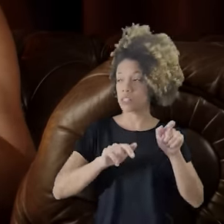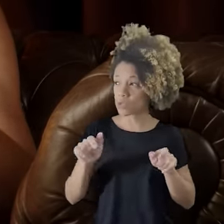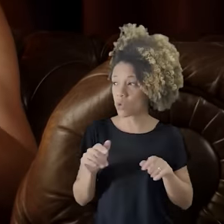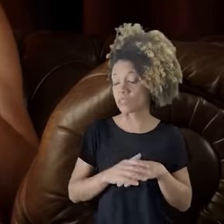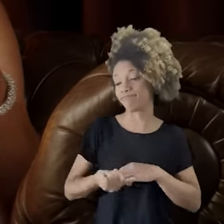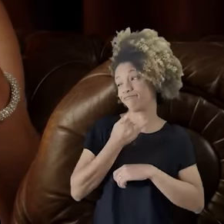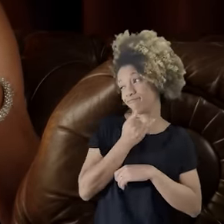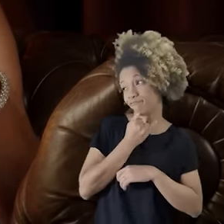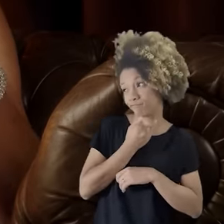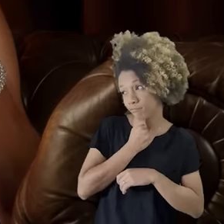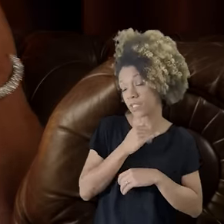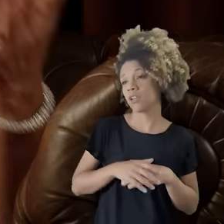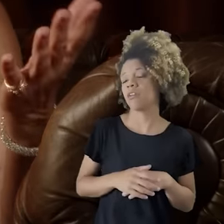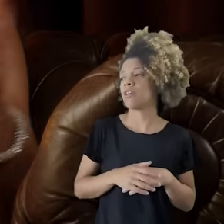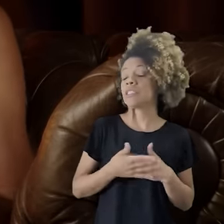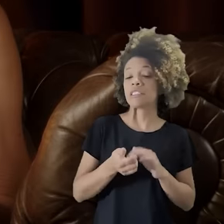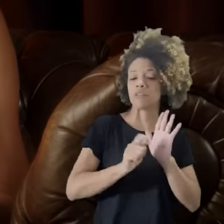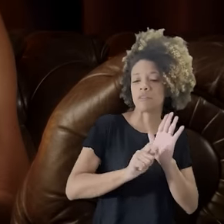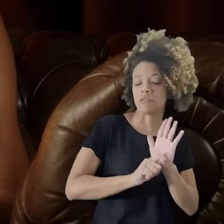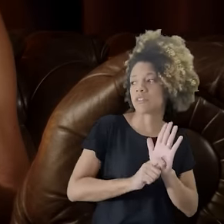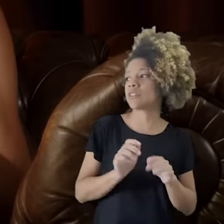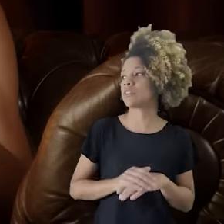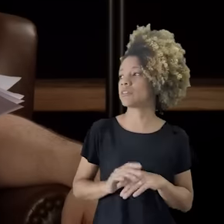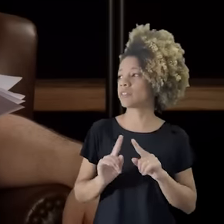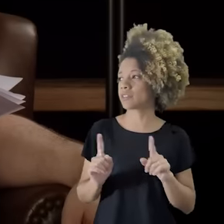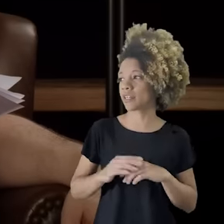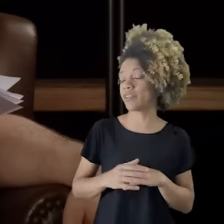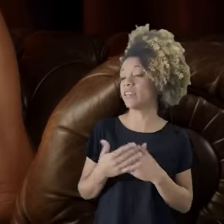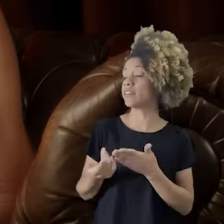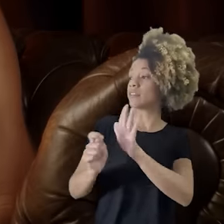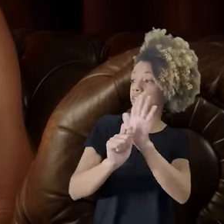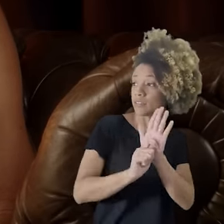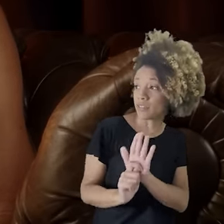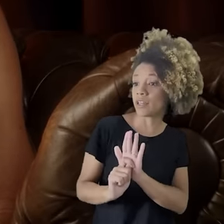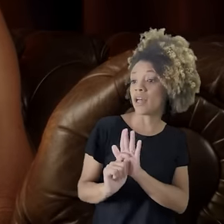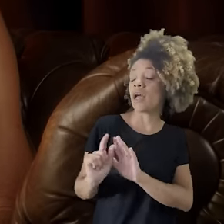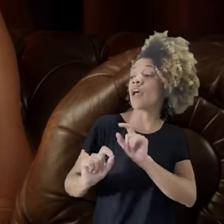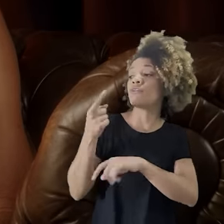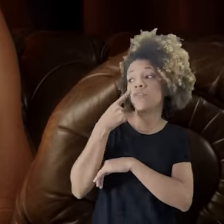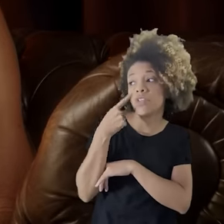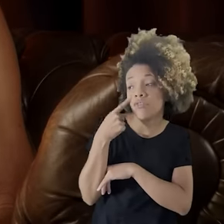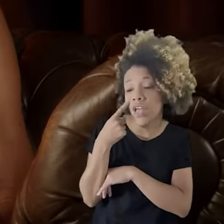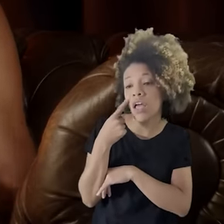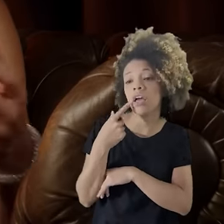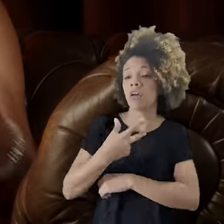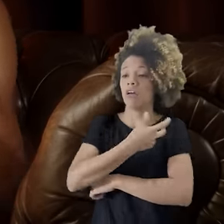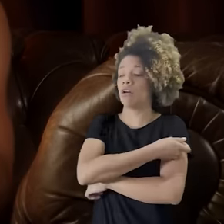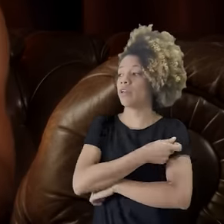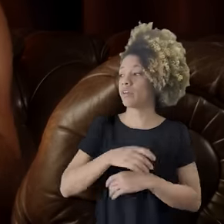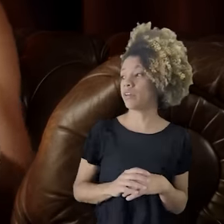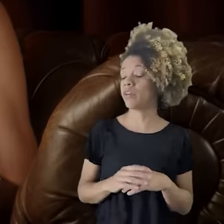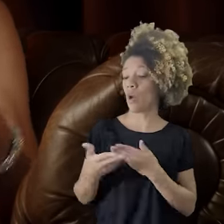é infelizmente se drogavam também né usava drogas assim injetáveis né E aí você vê aí com esse negócio de